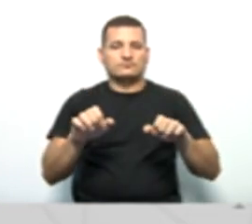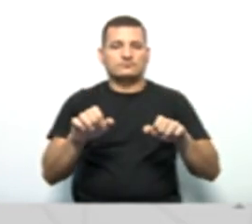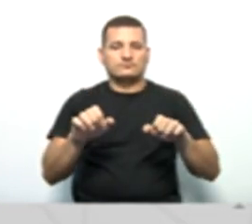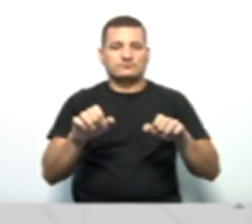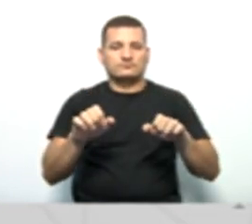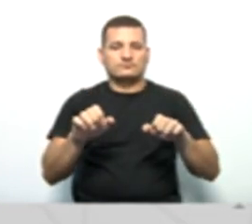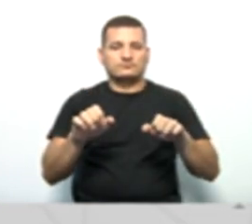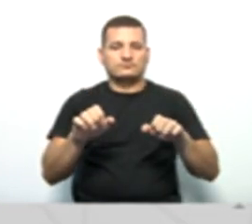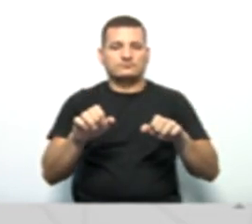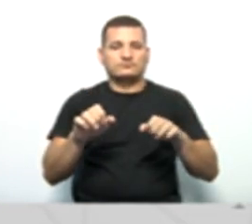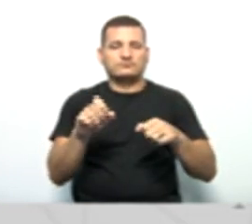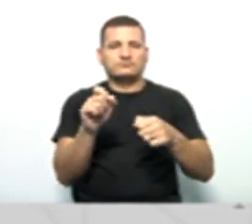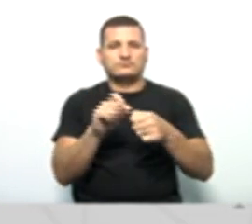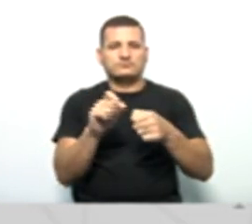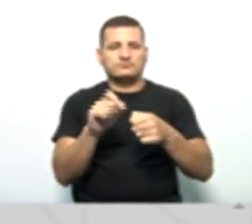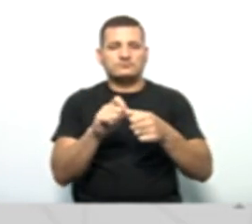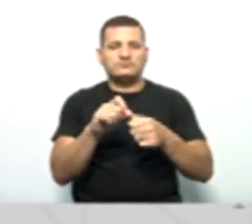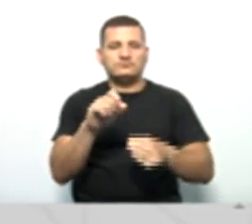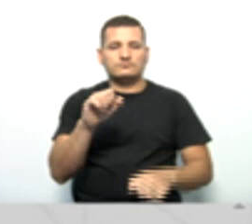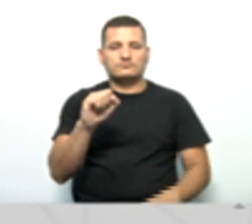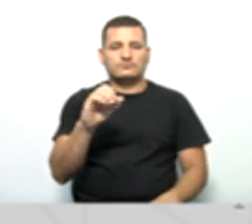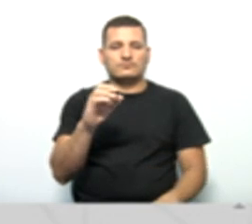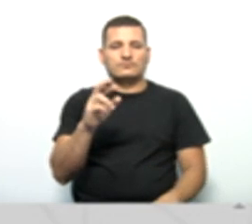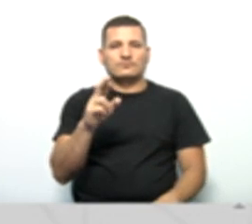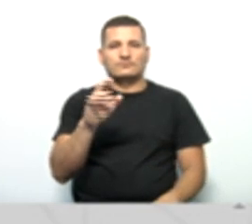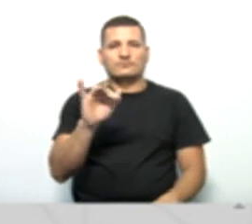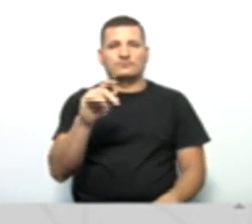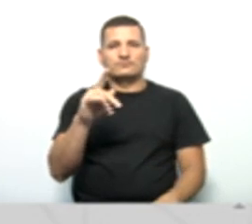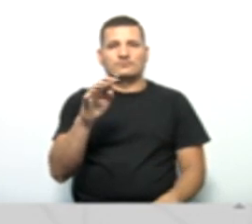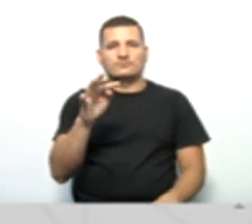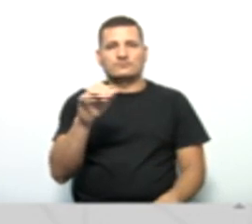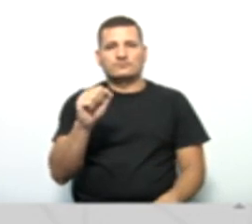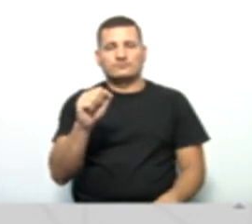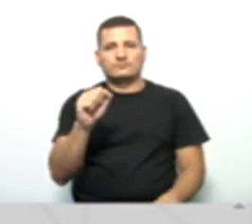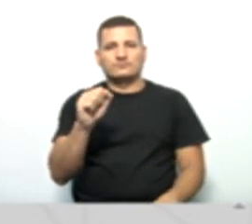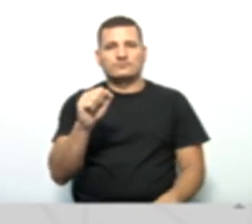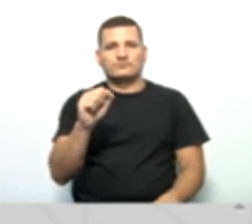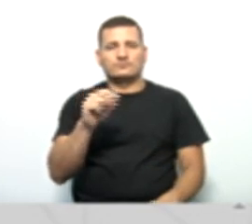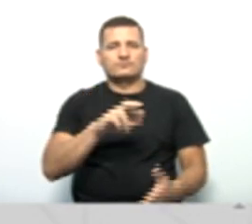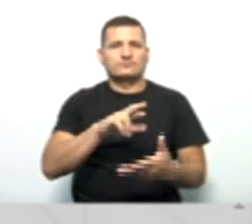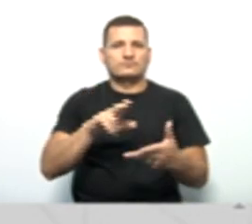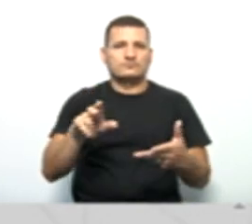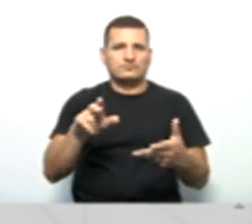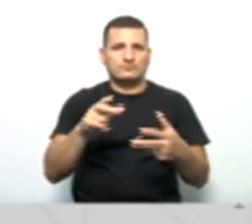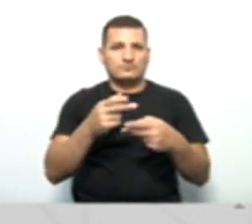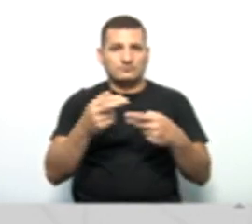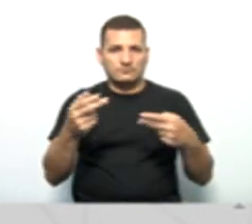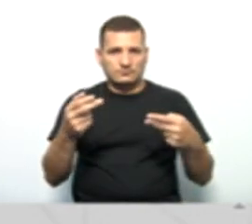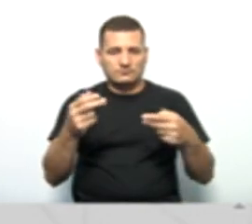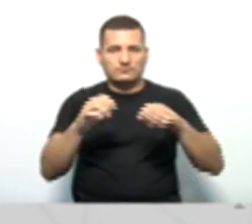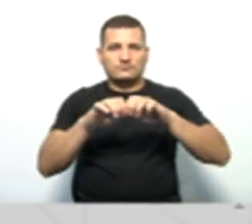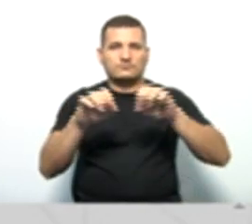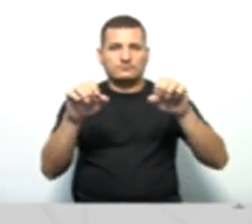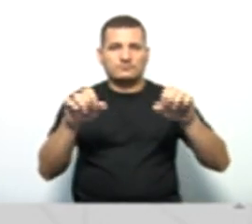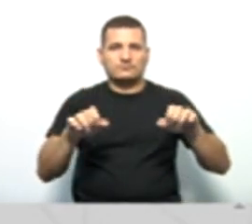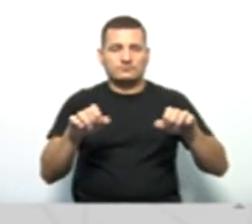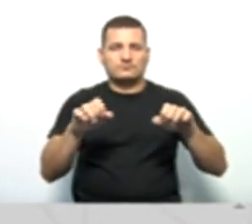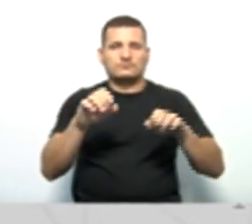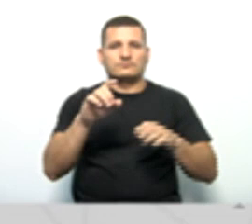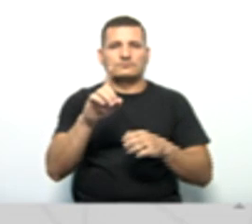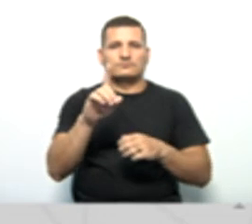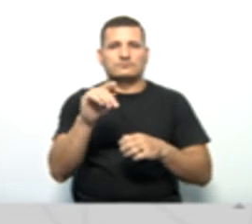Construir scripts exemplificando as diferentes objetos em estrutura de dados.